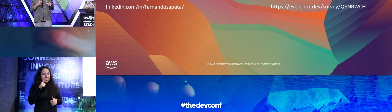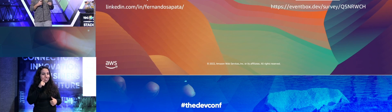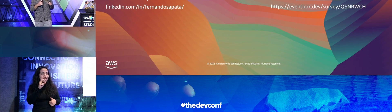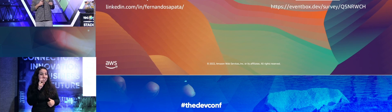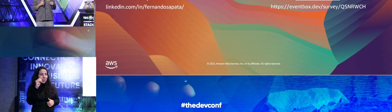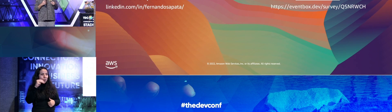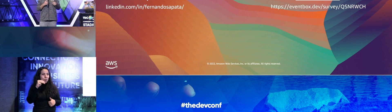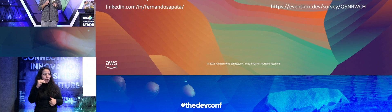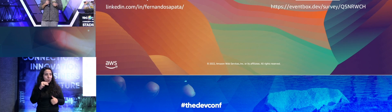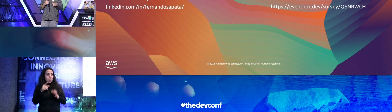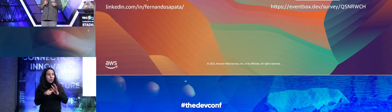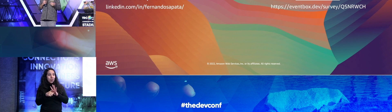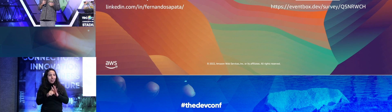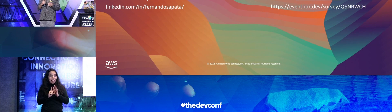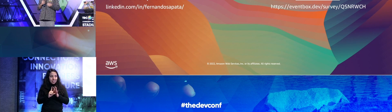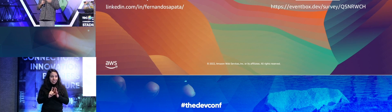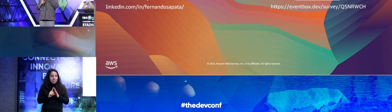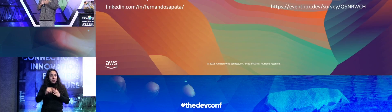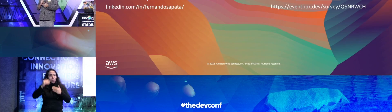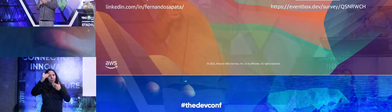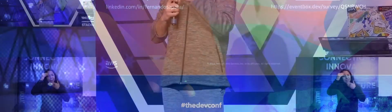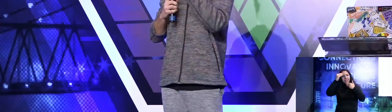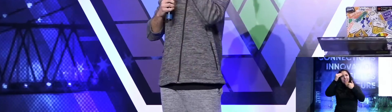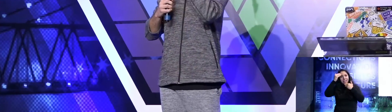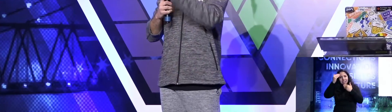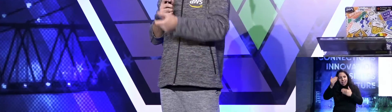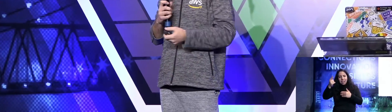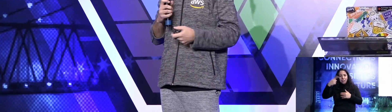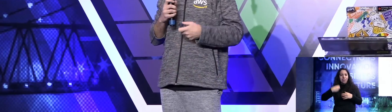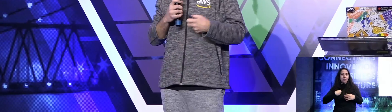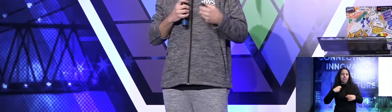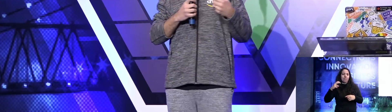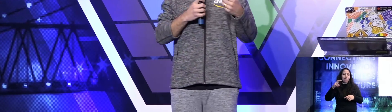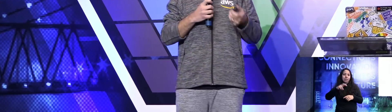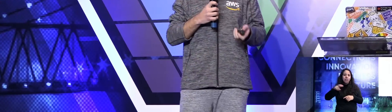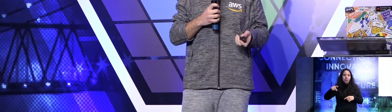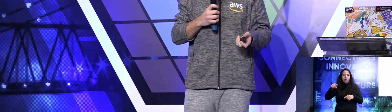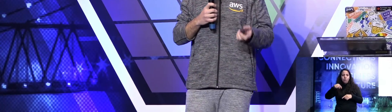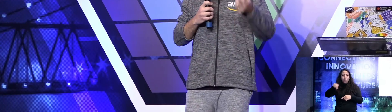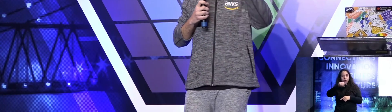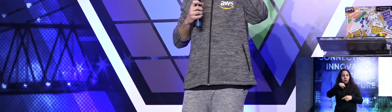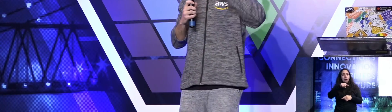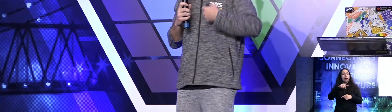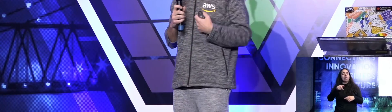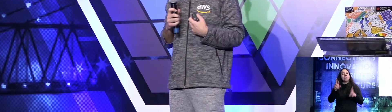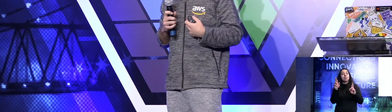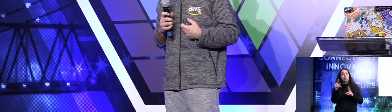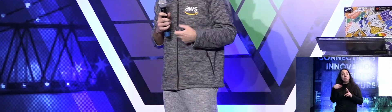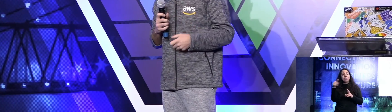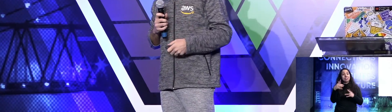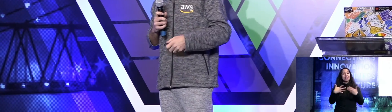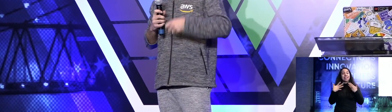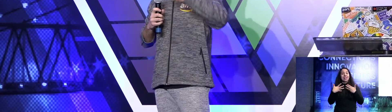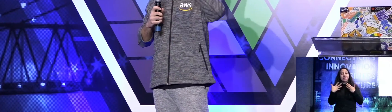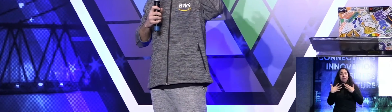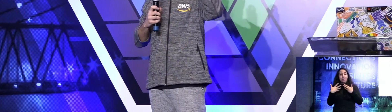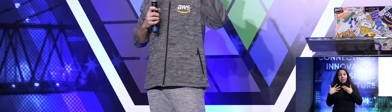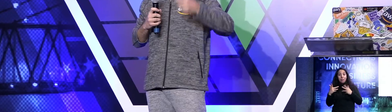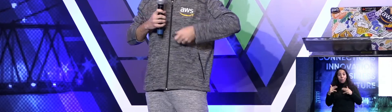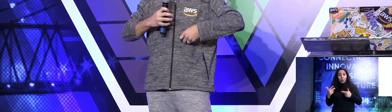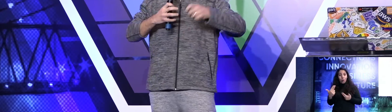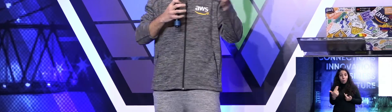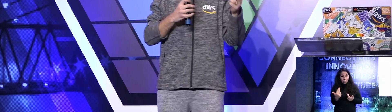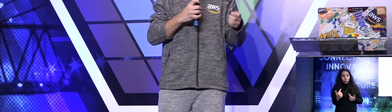para a galera. Obrigado de novo pela presença, pela atenção, espero que vocês tenham se divertido da mesma maneira que eu me diverti. E estou